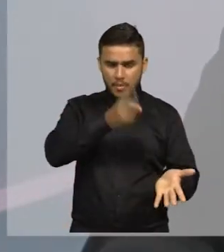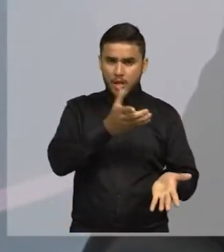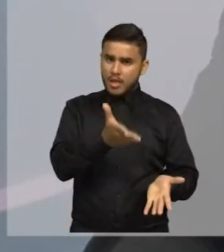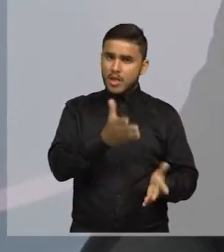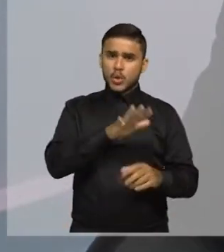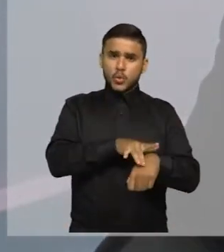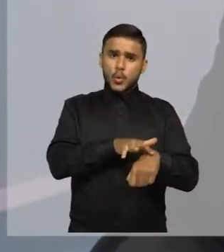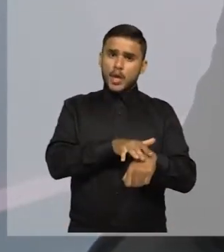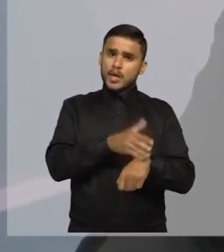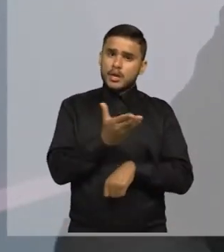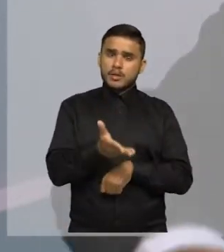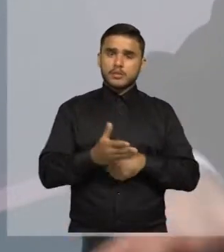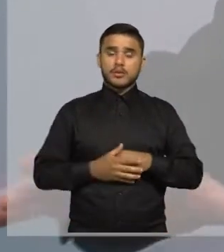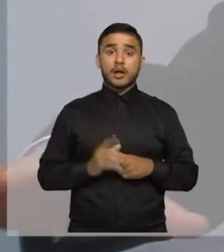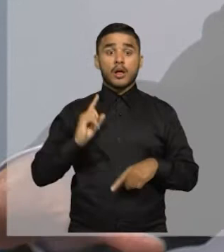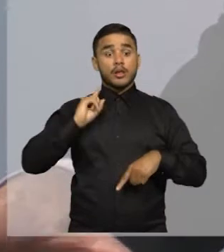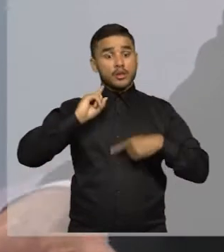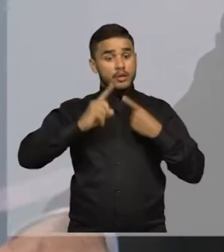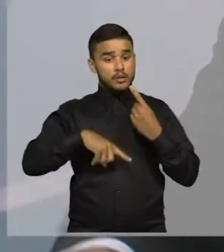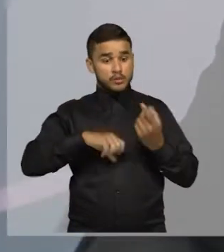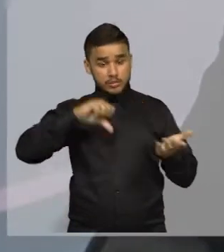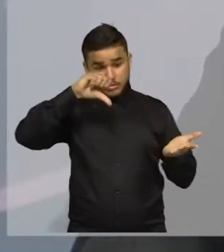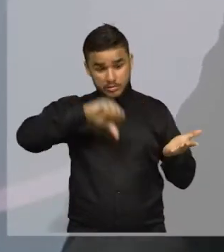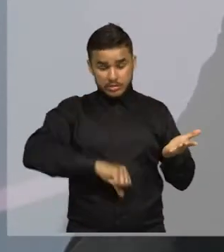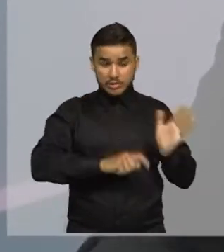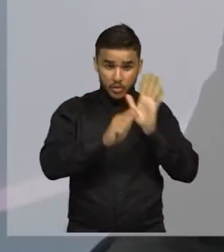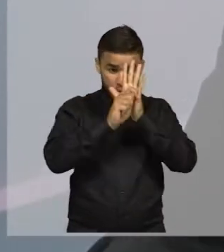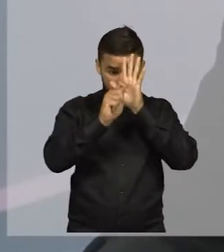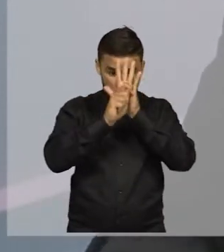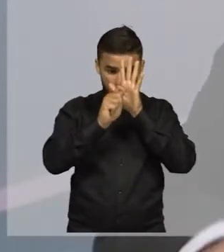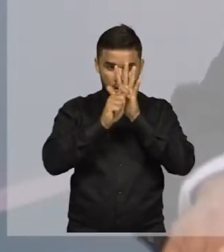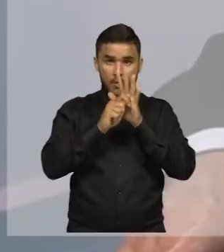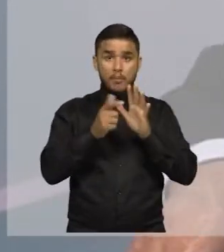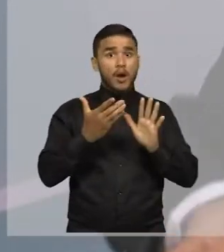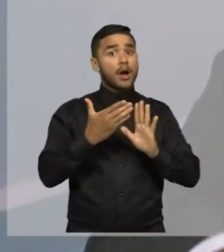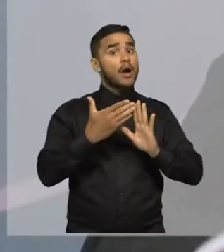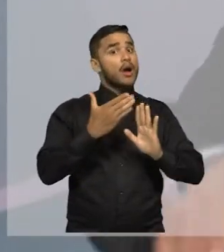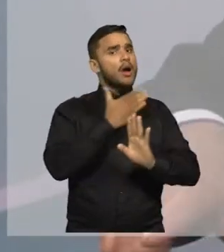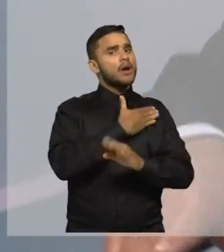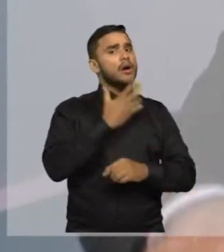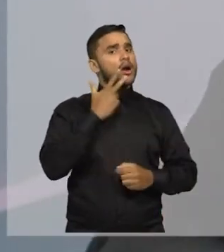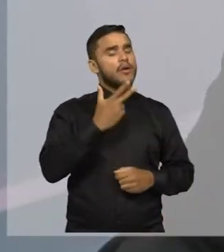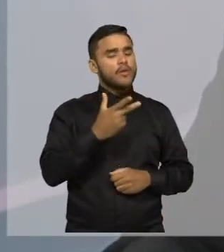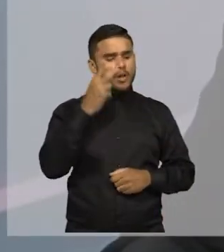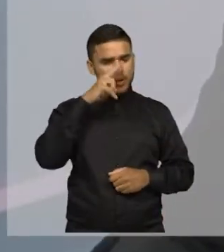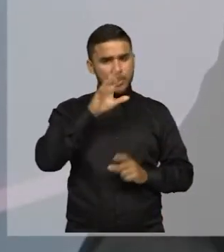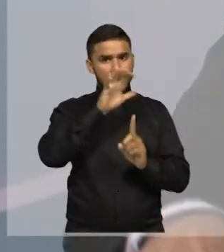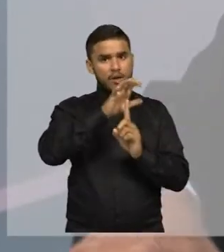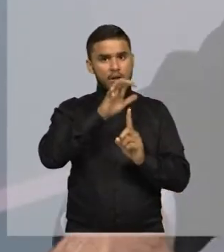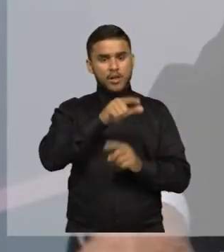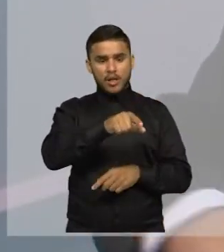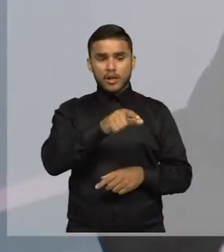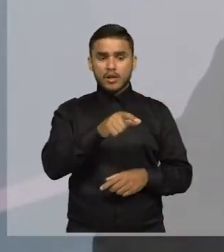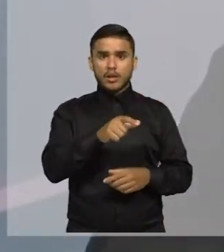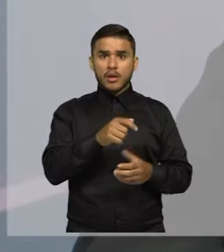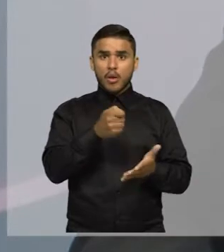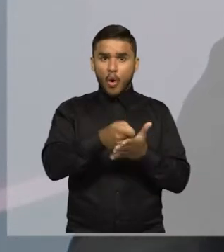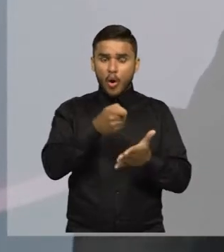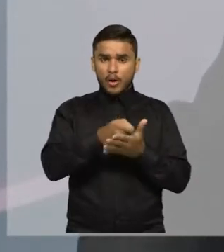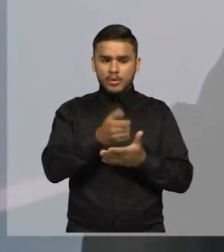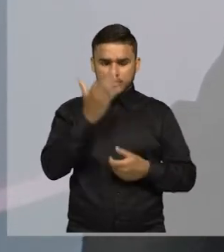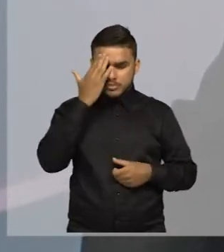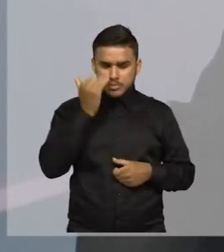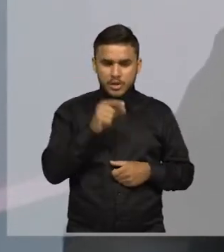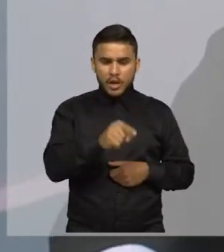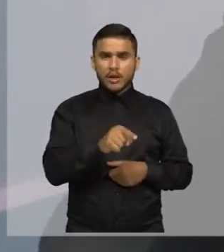doente, depois que ele está naquele estado da Cracolândia, ele é um doente. Mas ele não foi, alguém forçou ele a consumir, sabendo, ele é idiota, ele não